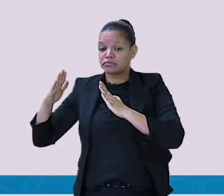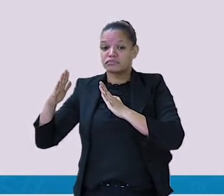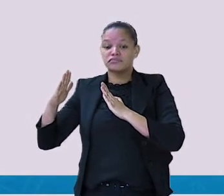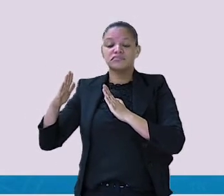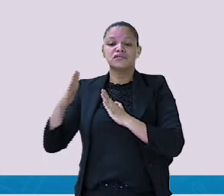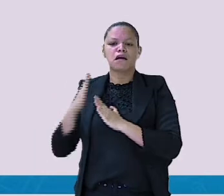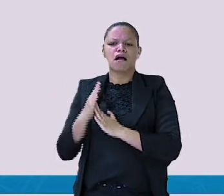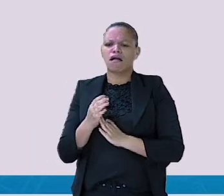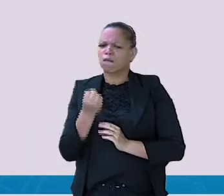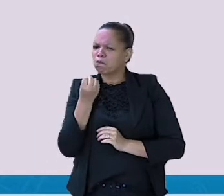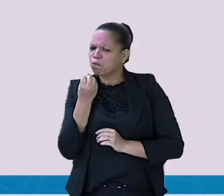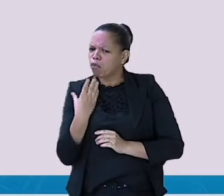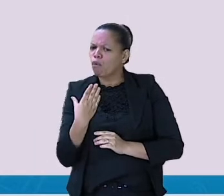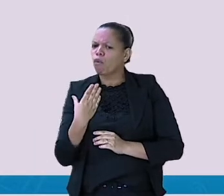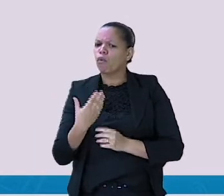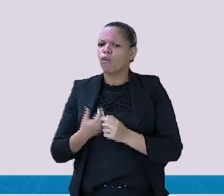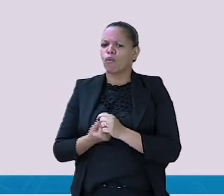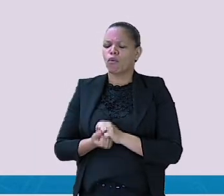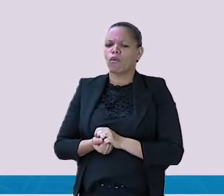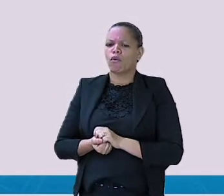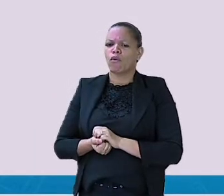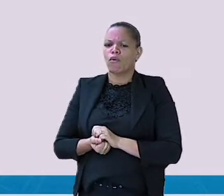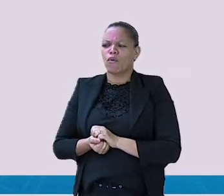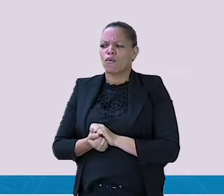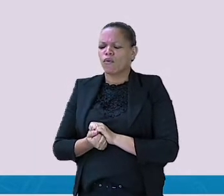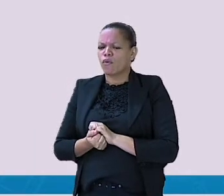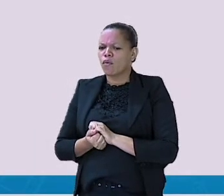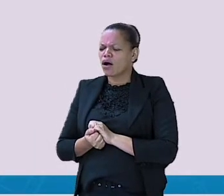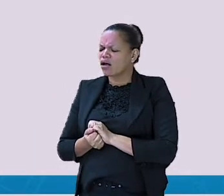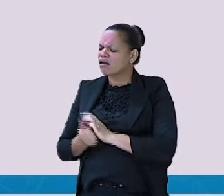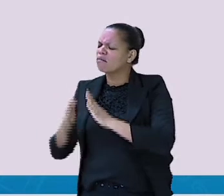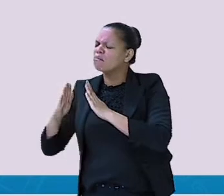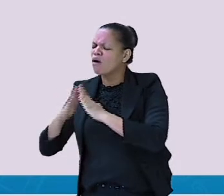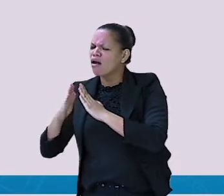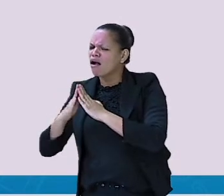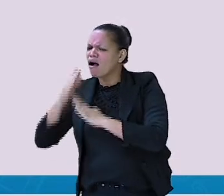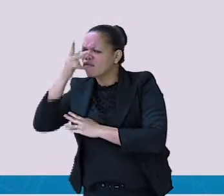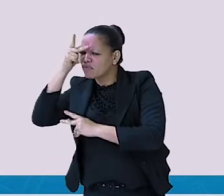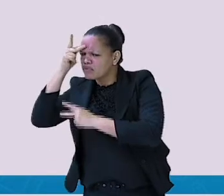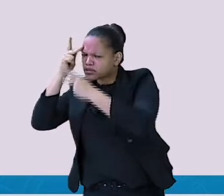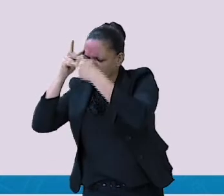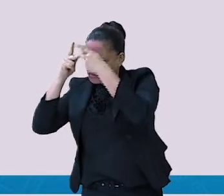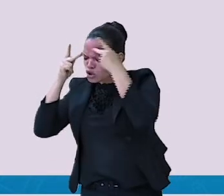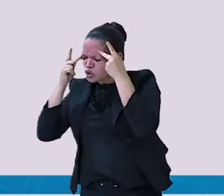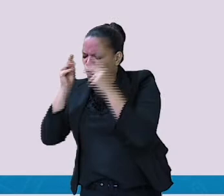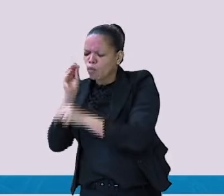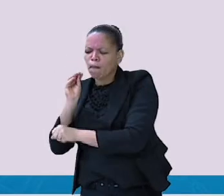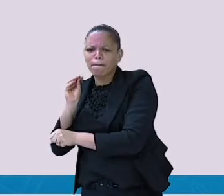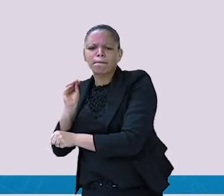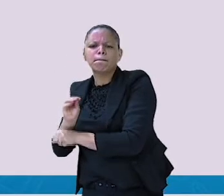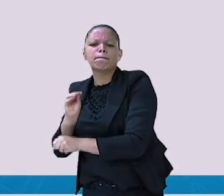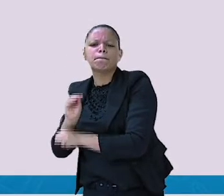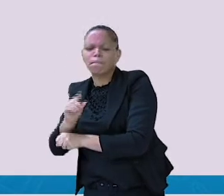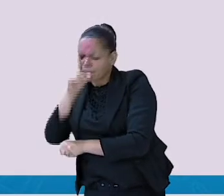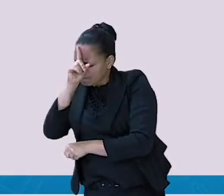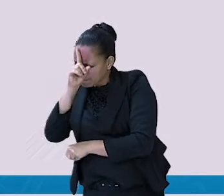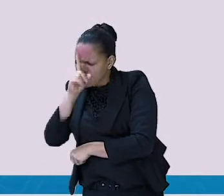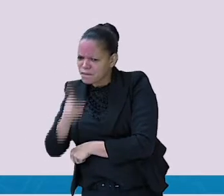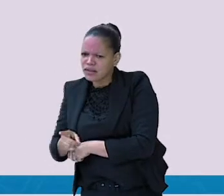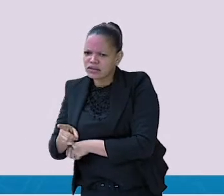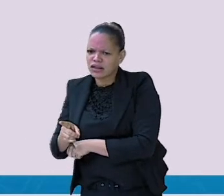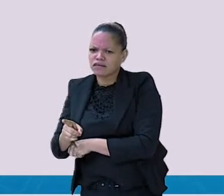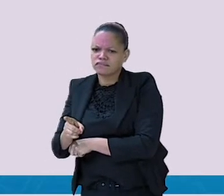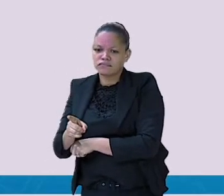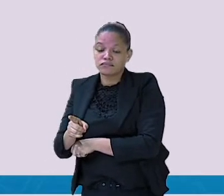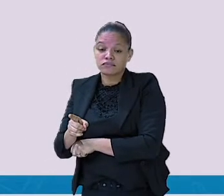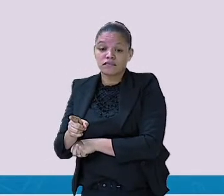bem estruturada. Ali então eles ficavam para comandar. Logo nós temos aqui as moendas, onde